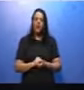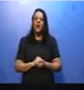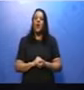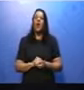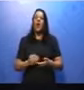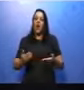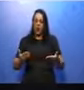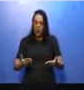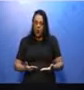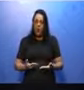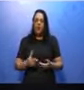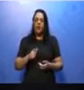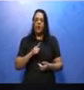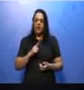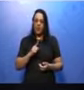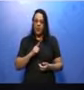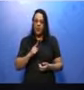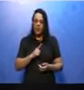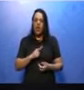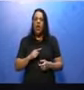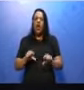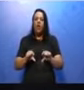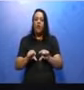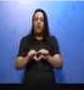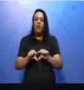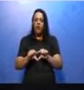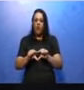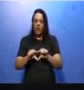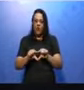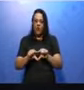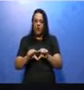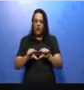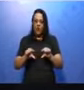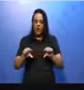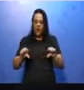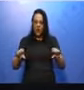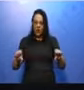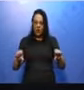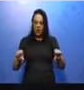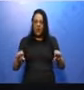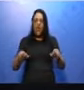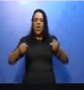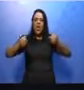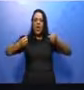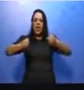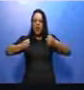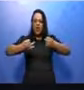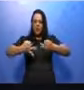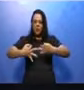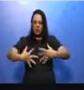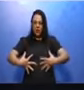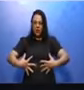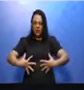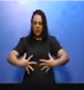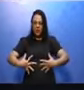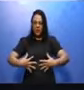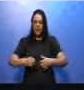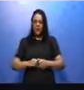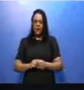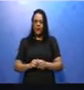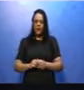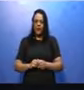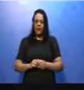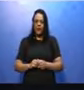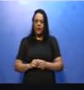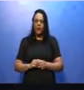explicativas, uma das classificações, ou restritivas. Ambas já me remetem